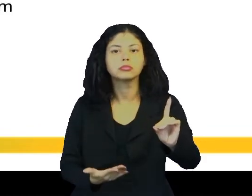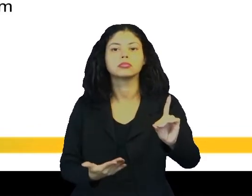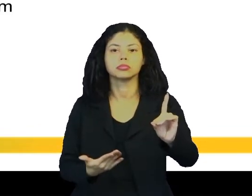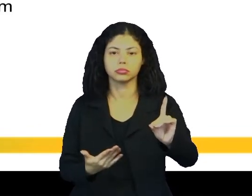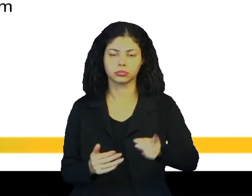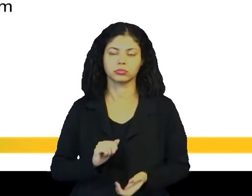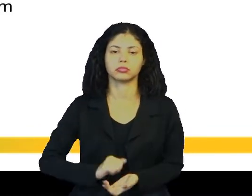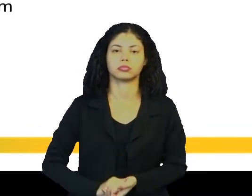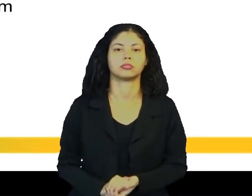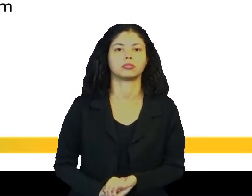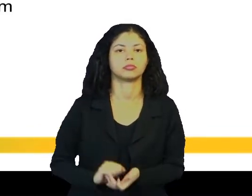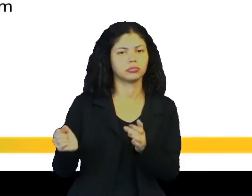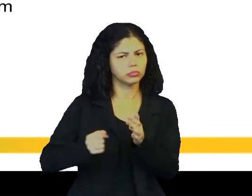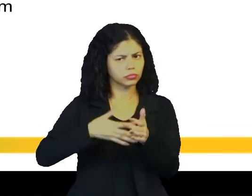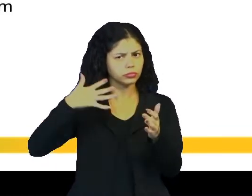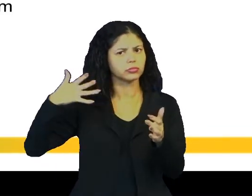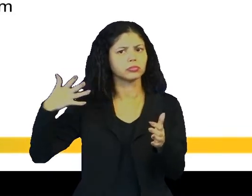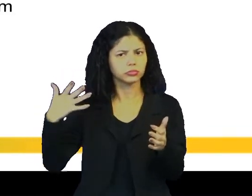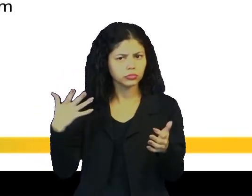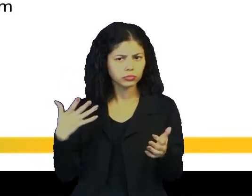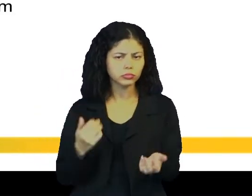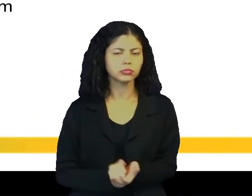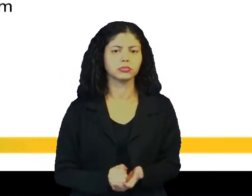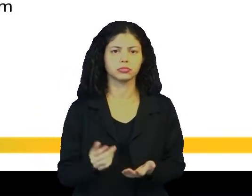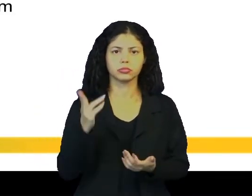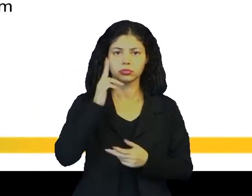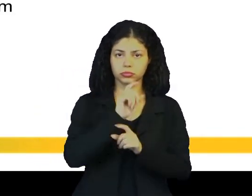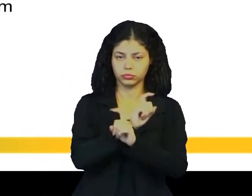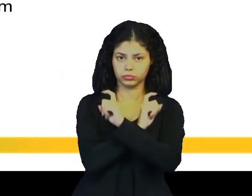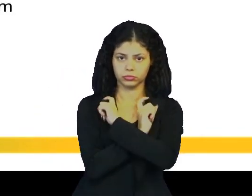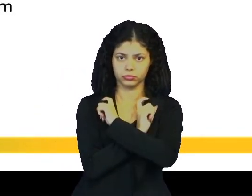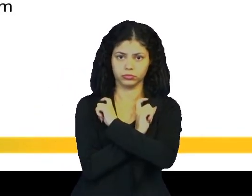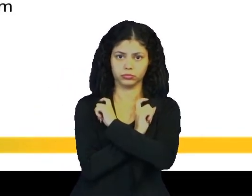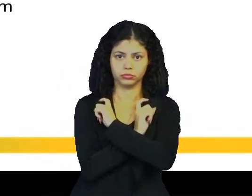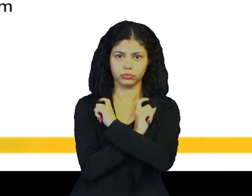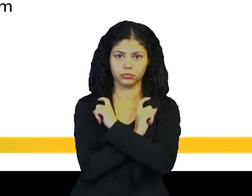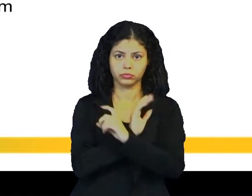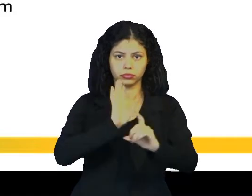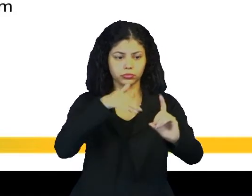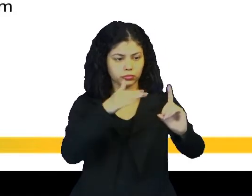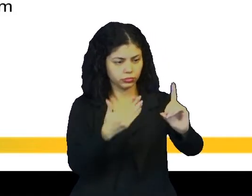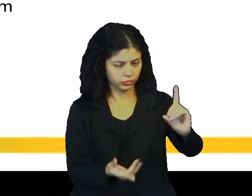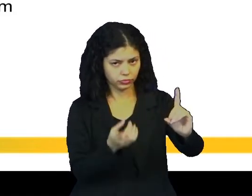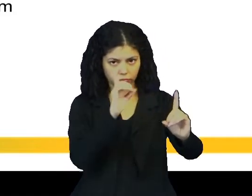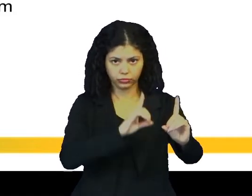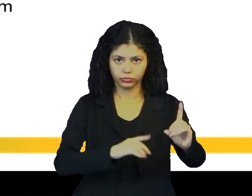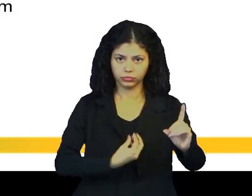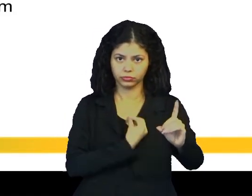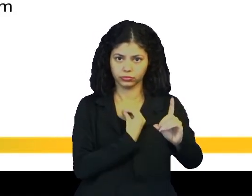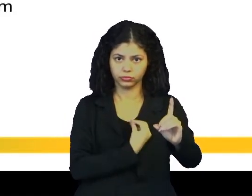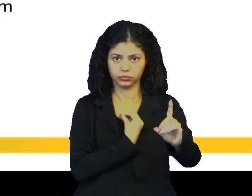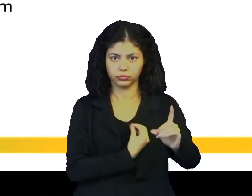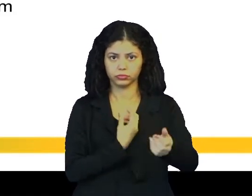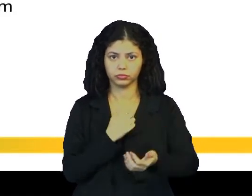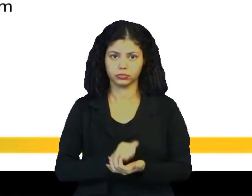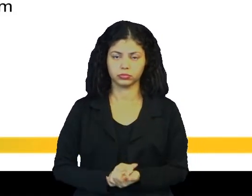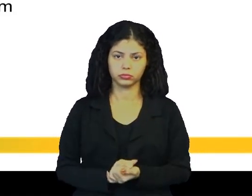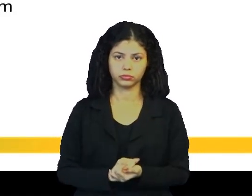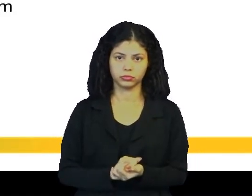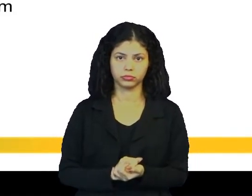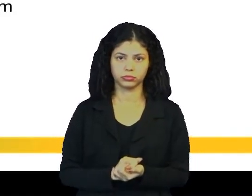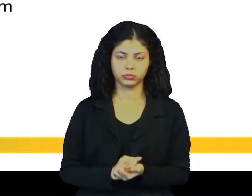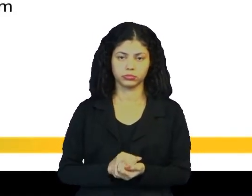isso que muitos dos faraós eram chamados de Deus vivo, né? Deus vivo